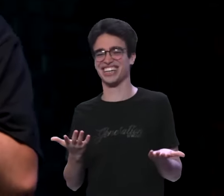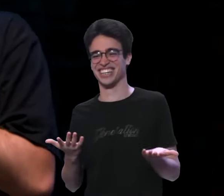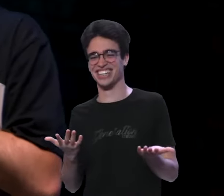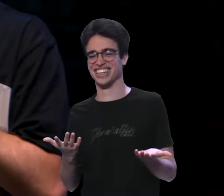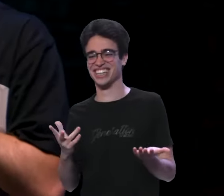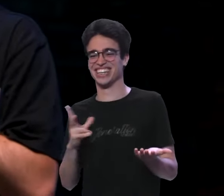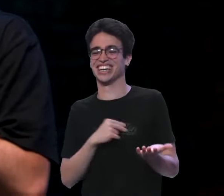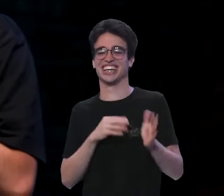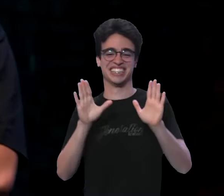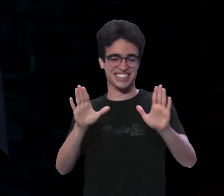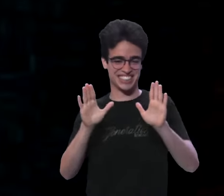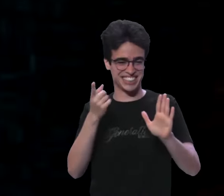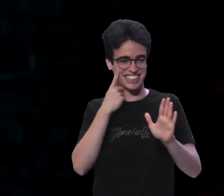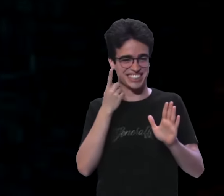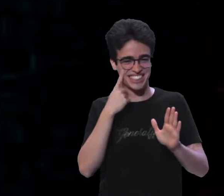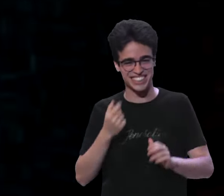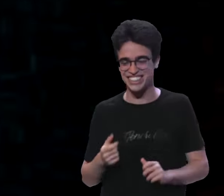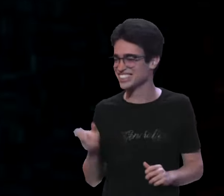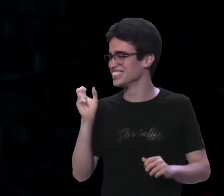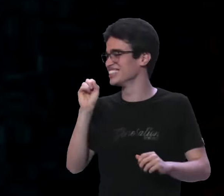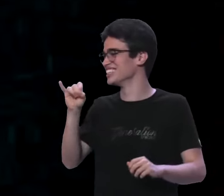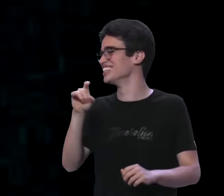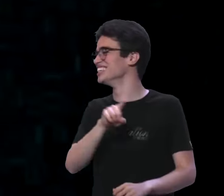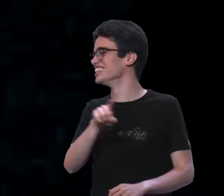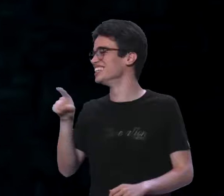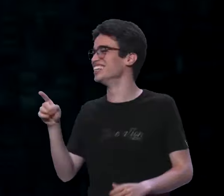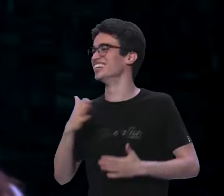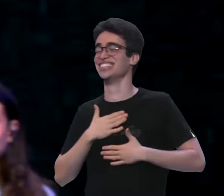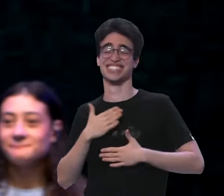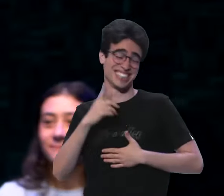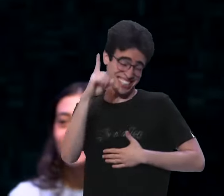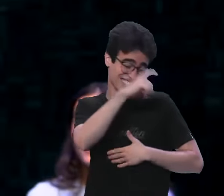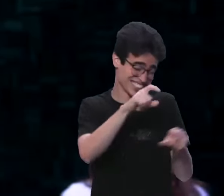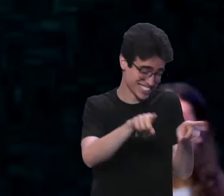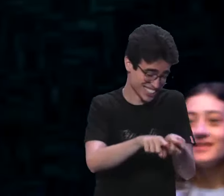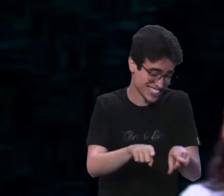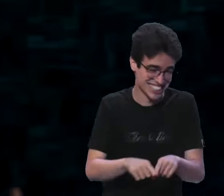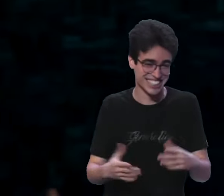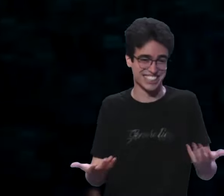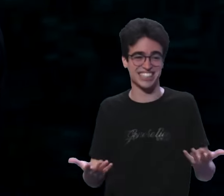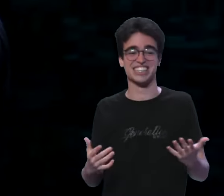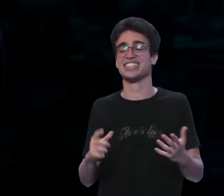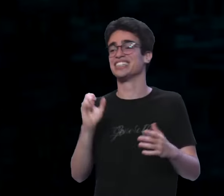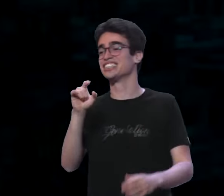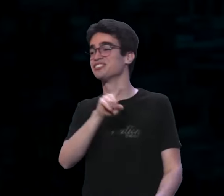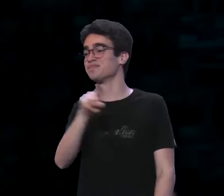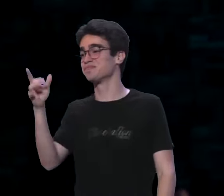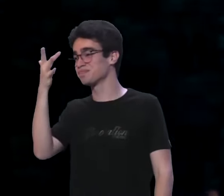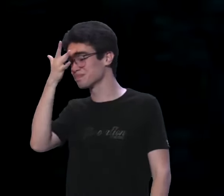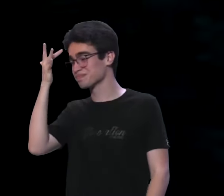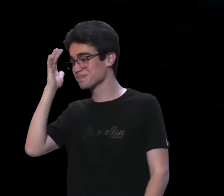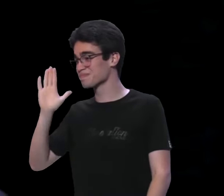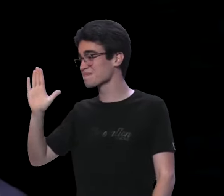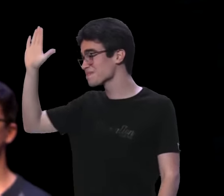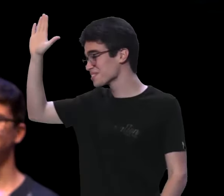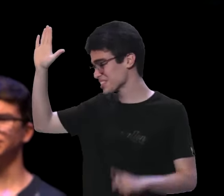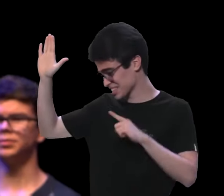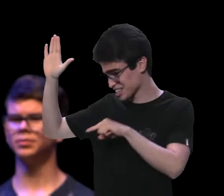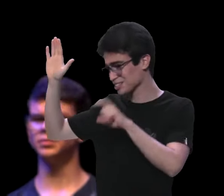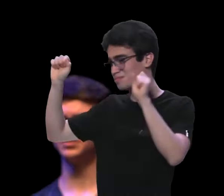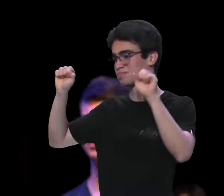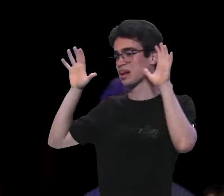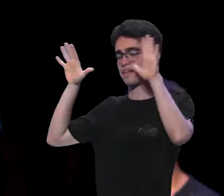Mas vamos fazer o seguinte: se tem alguém, a minha também tá, então é isso aí. Se tem alguém perto de você com a mão levantada, estende